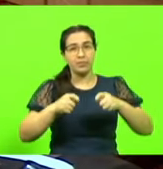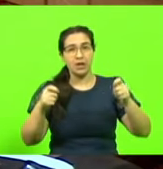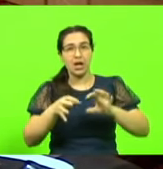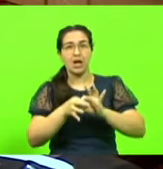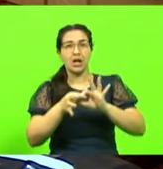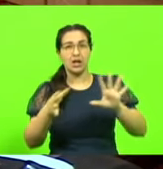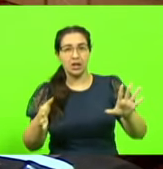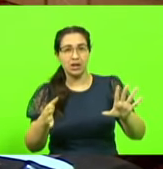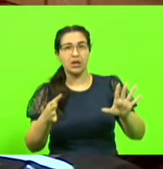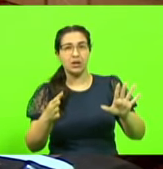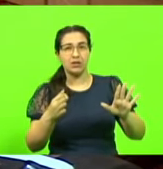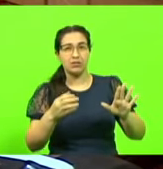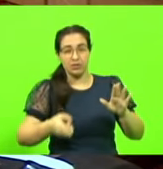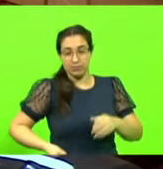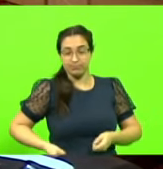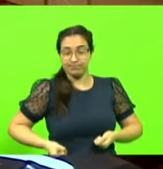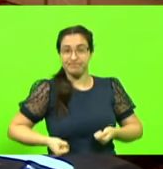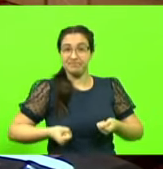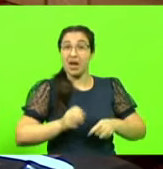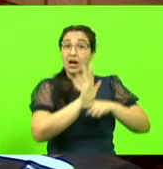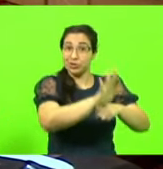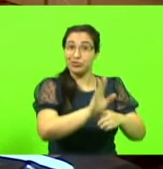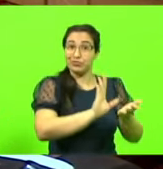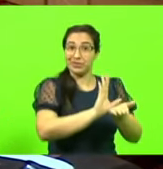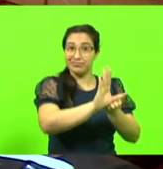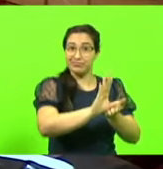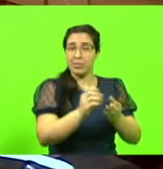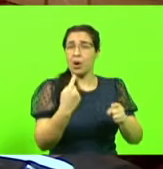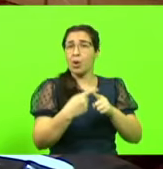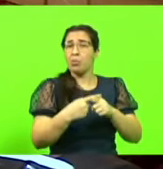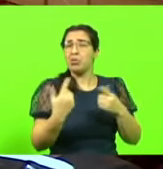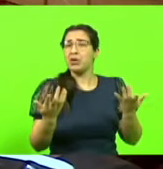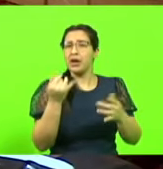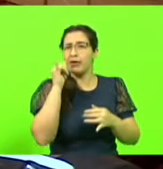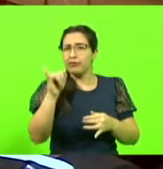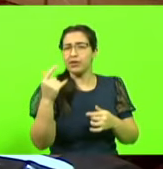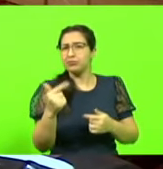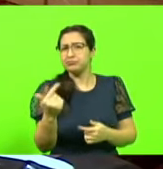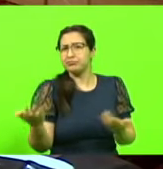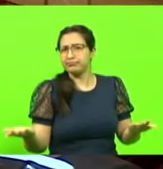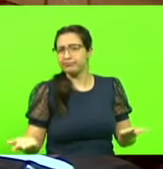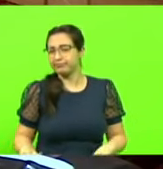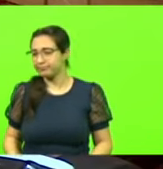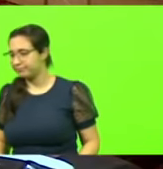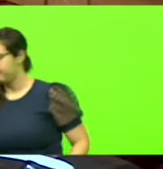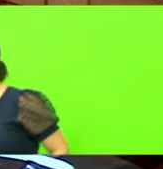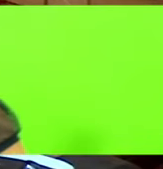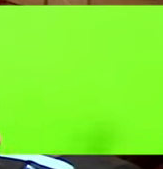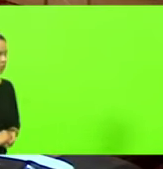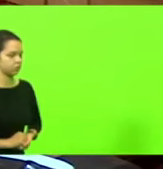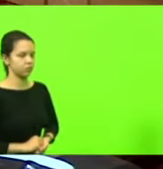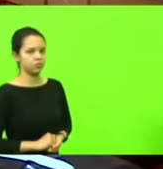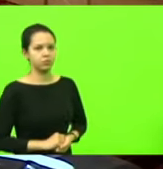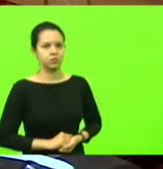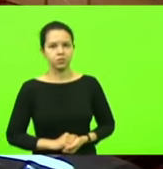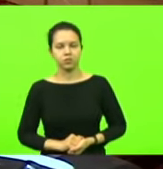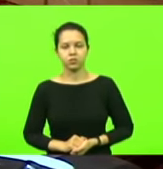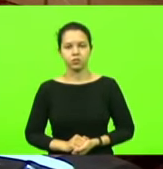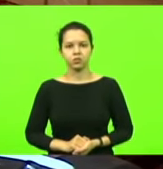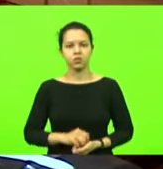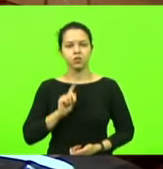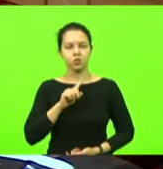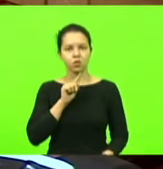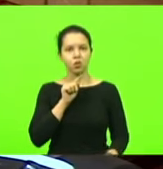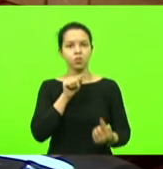esse desembolso, por que não? Aonde está a falta de razão nisso? O nosso